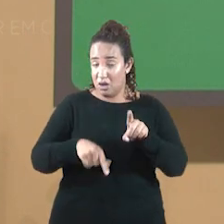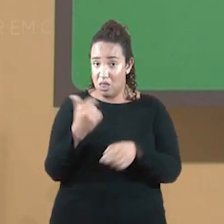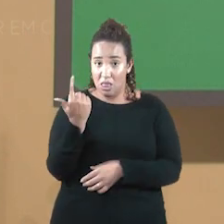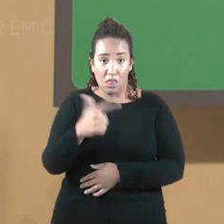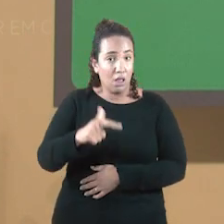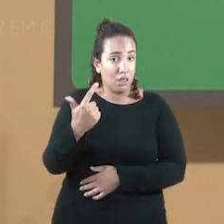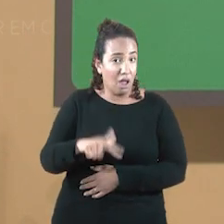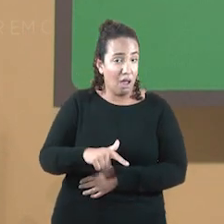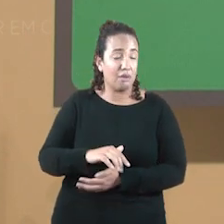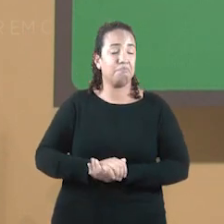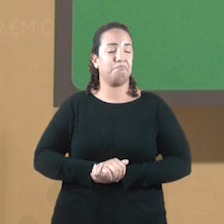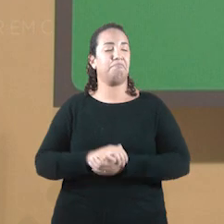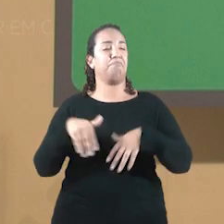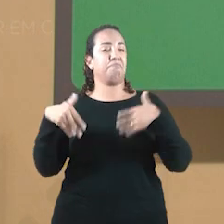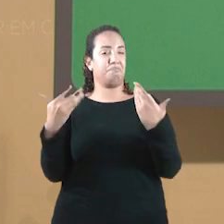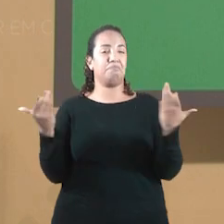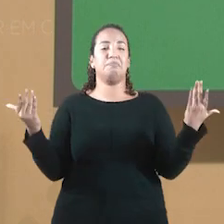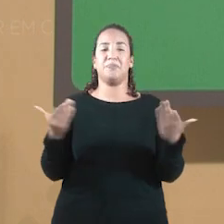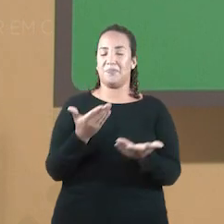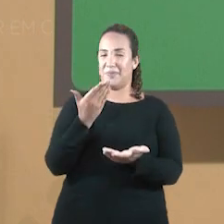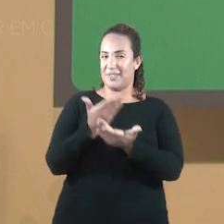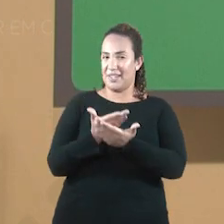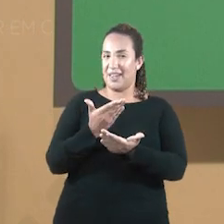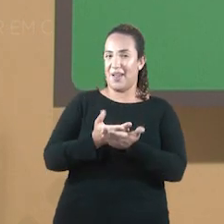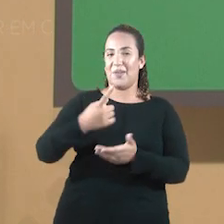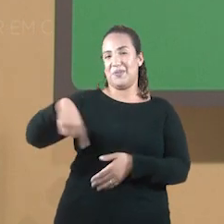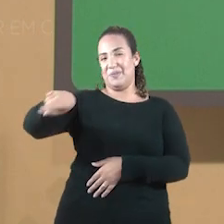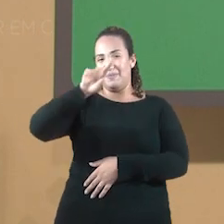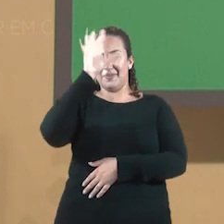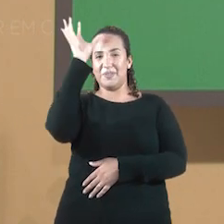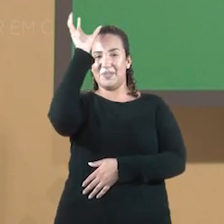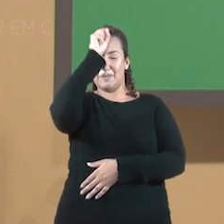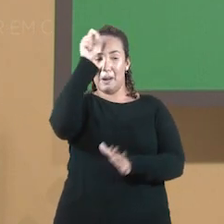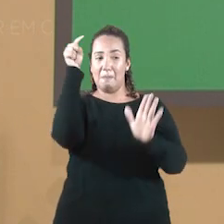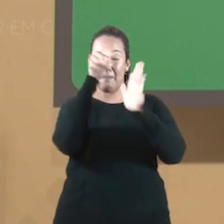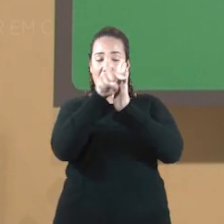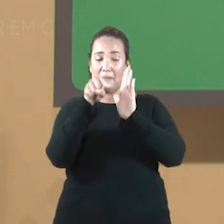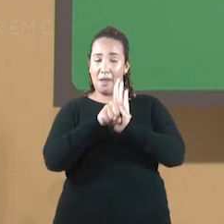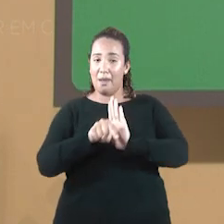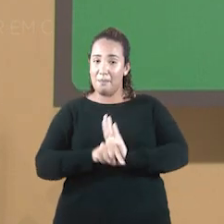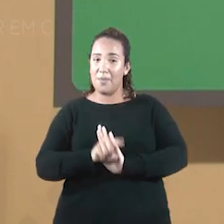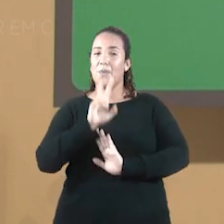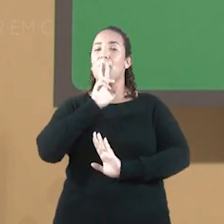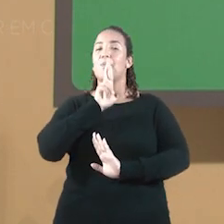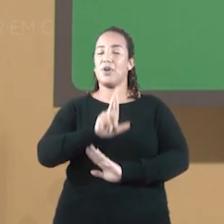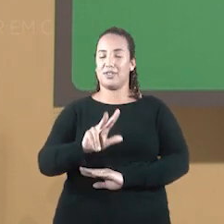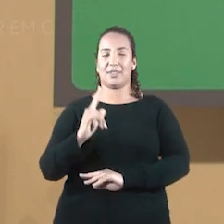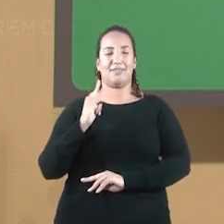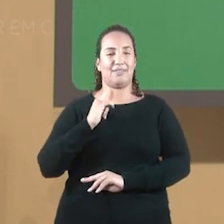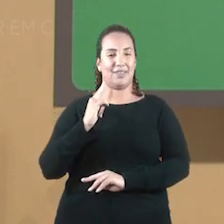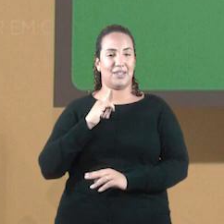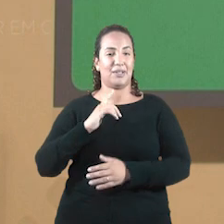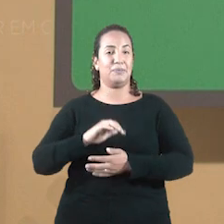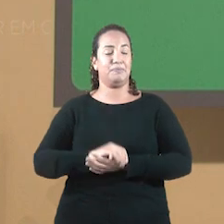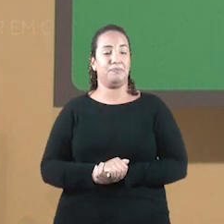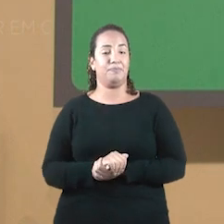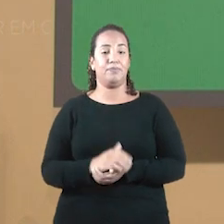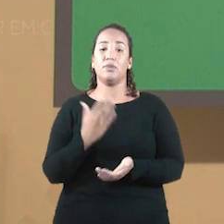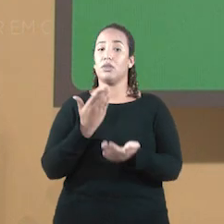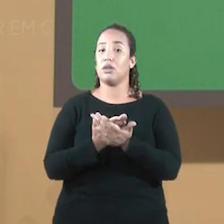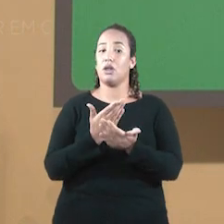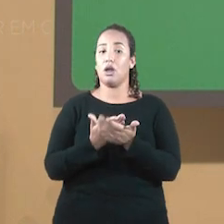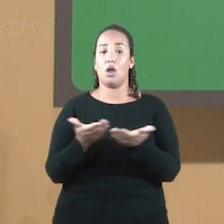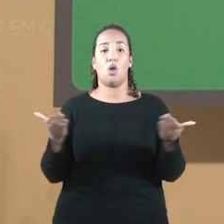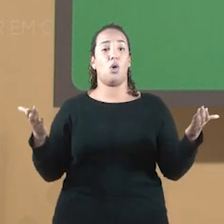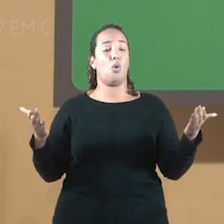padrões? Fica de olho na aula de hoje que vamos responder todas essas perguntas e muito mais. Para a aula de